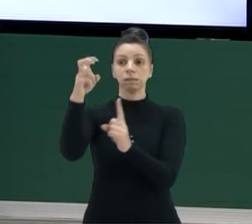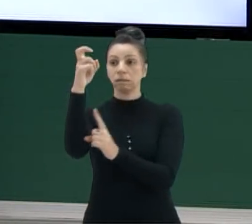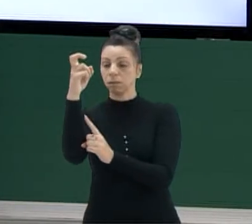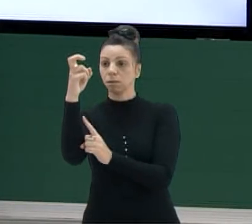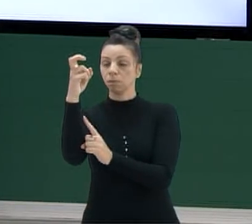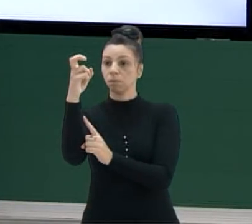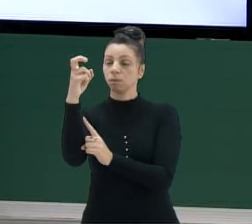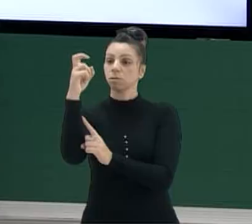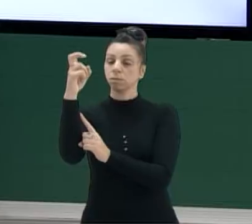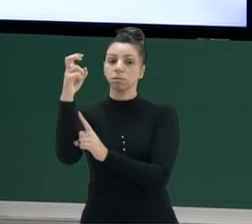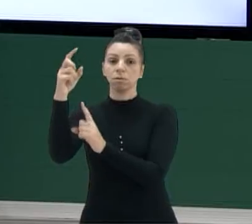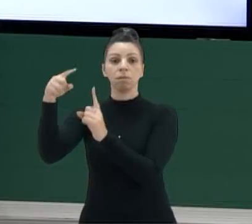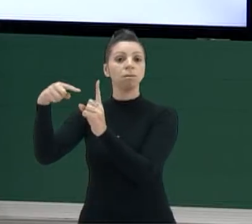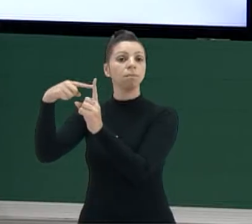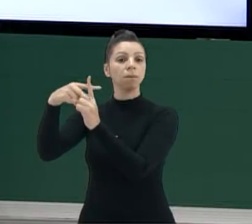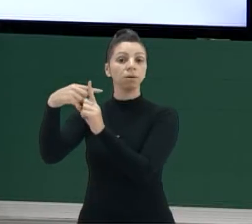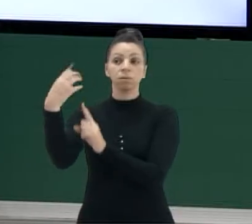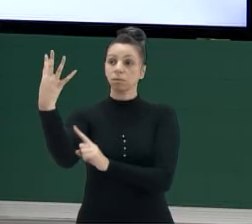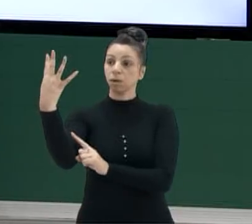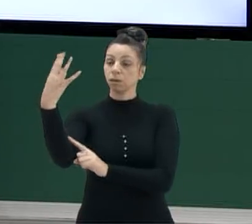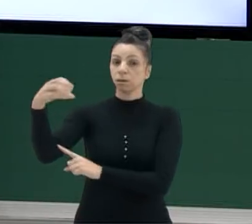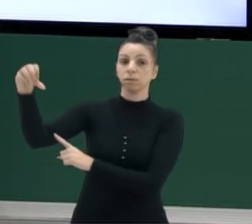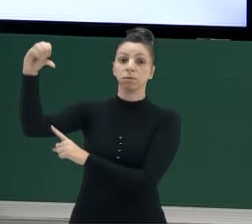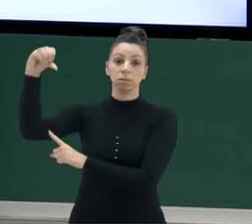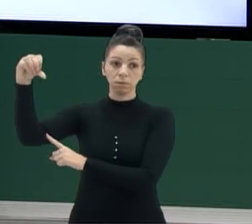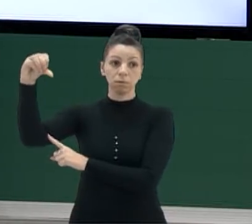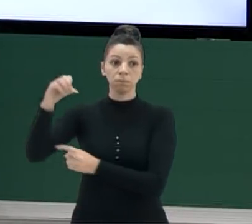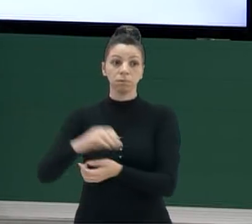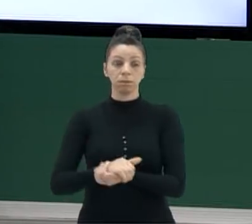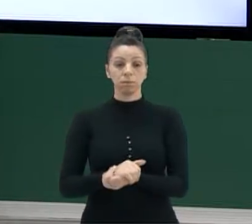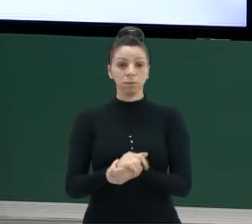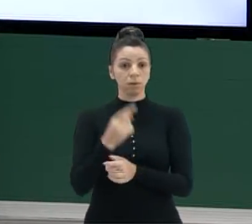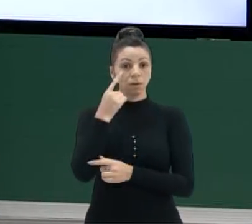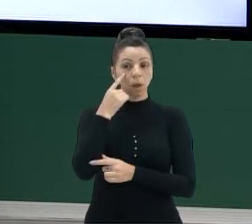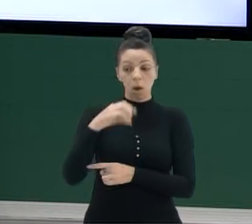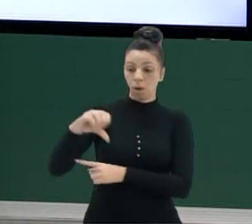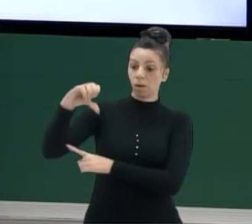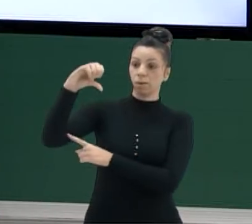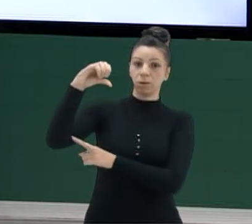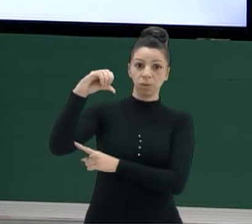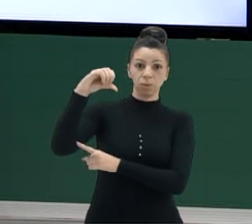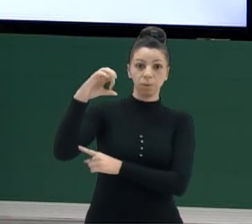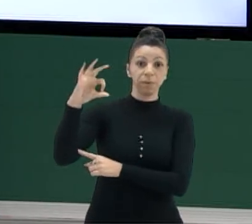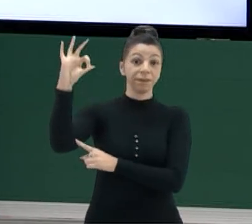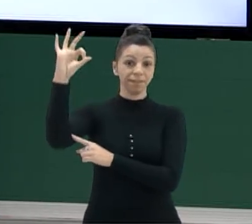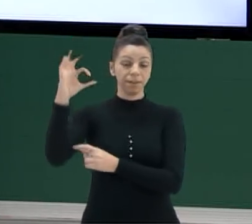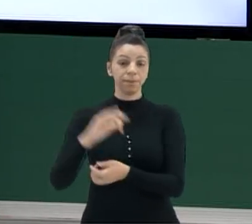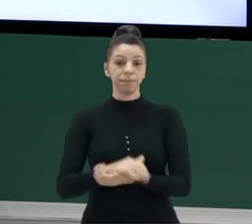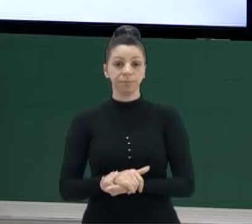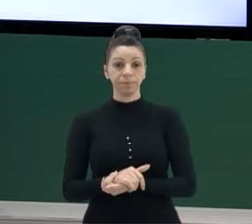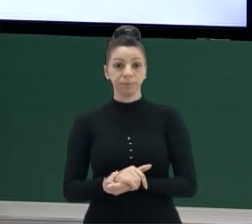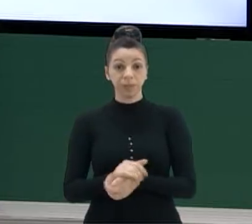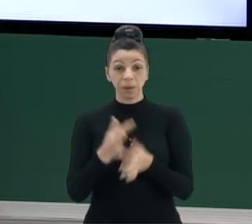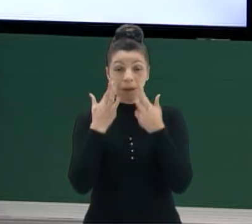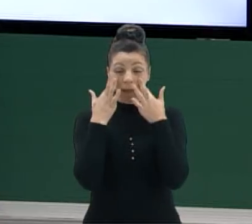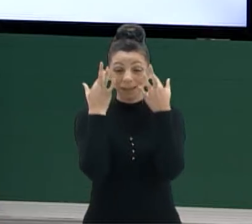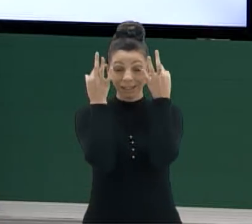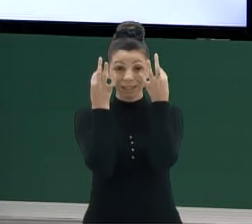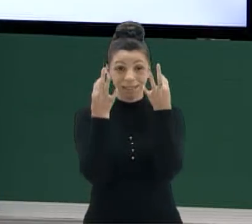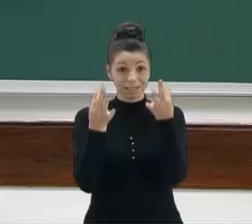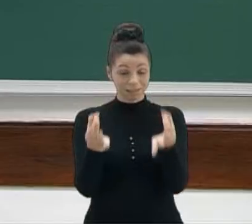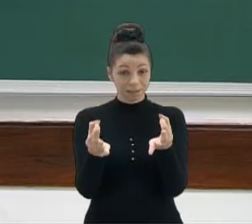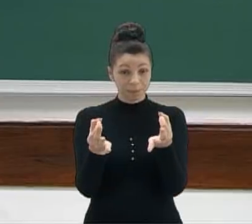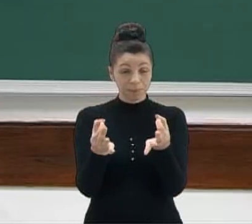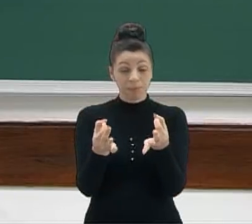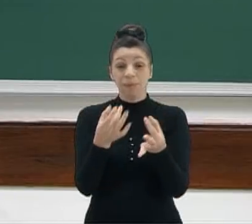4, 9. Então, é um monômio de 9º grau. Vamos prestar bastante atenção aqui, porque quando eu estou falando